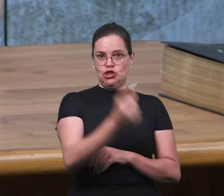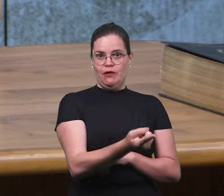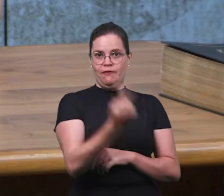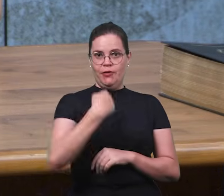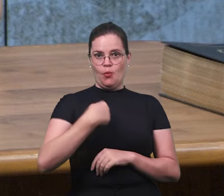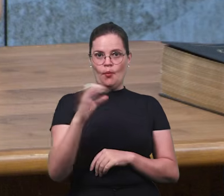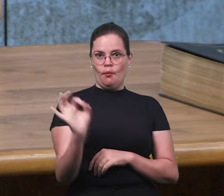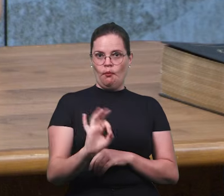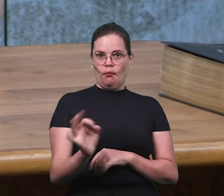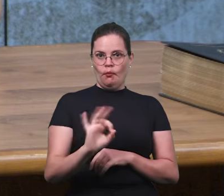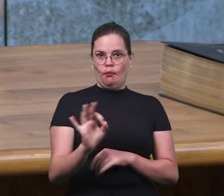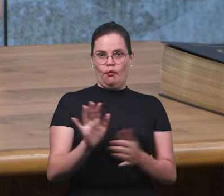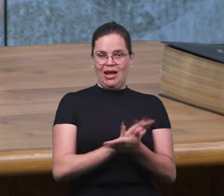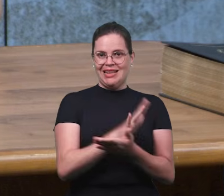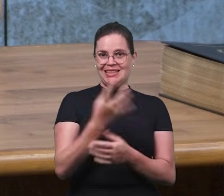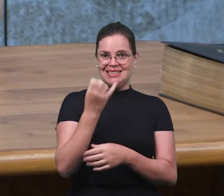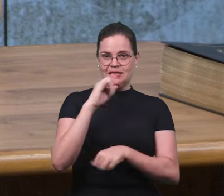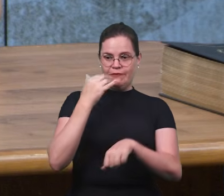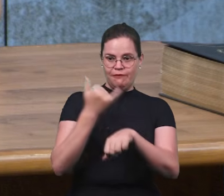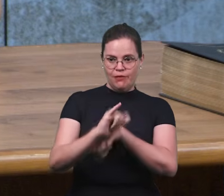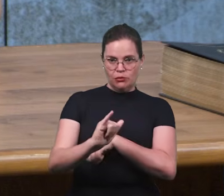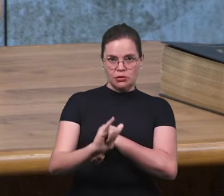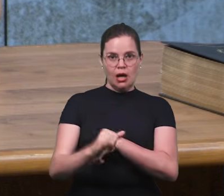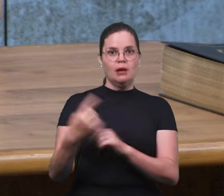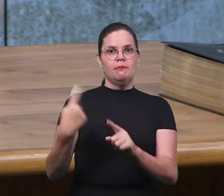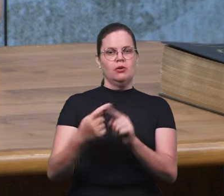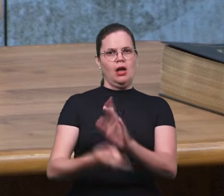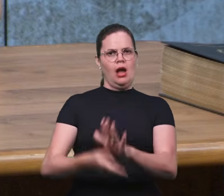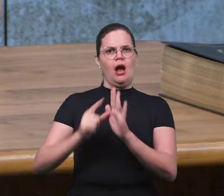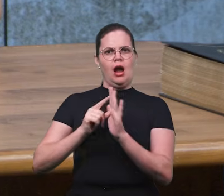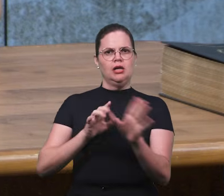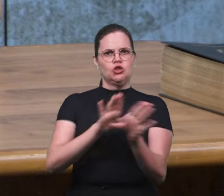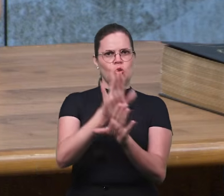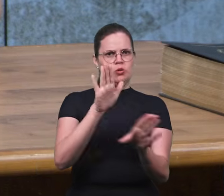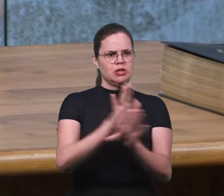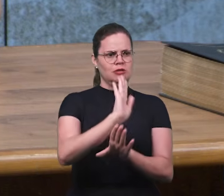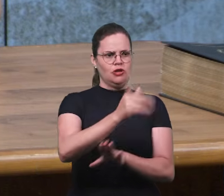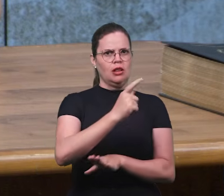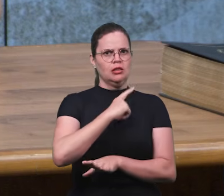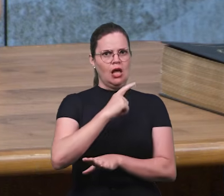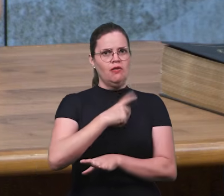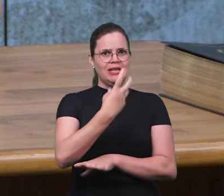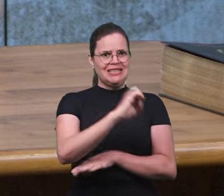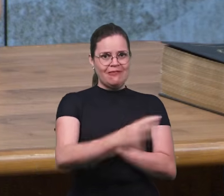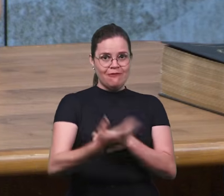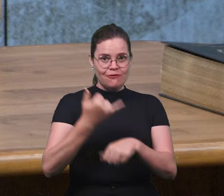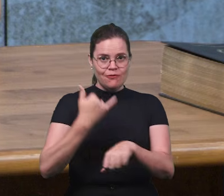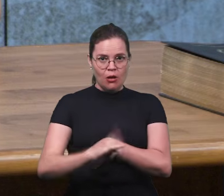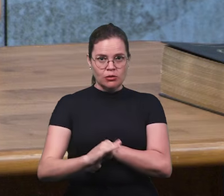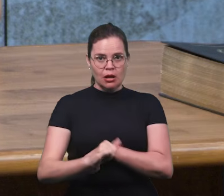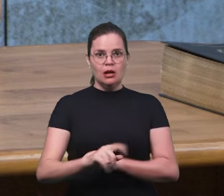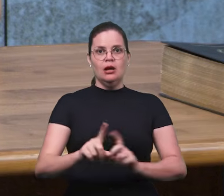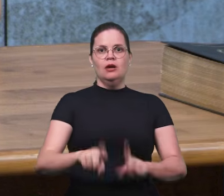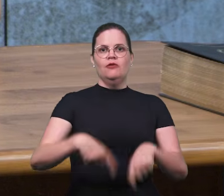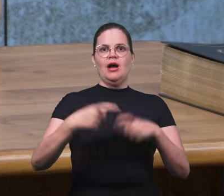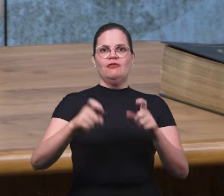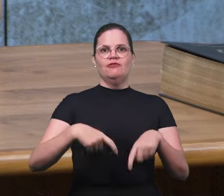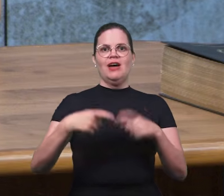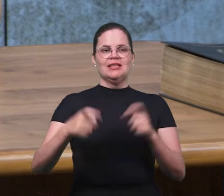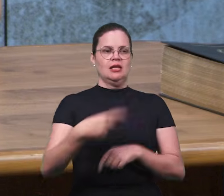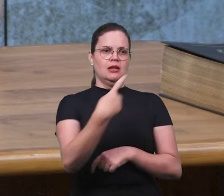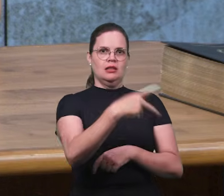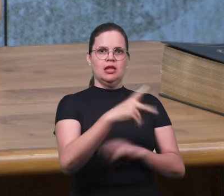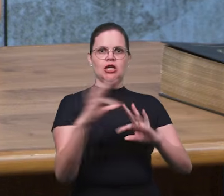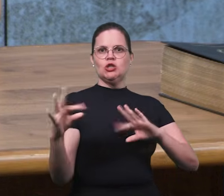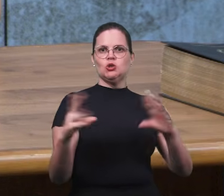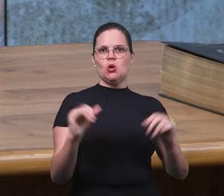segundo o conselho dos príncipes e dos anciãos, toda a sua fazenda se poria em interdito,